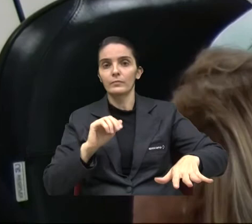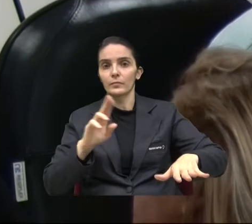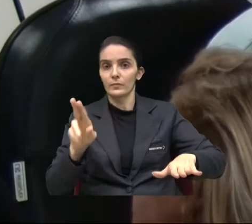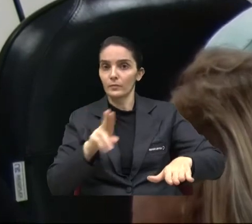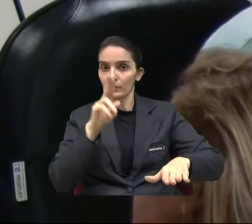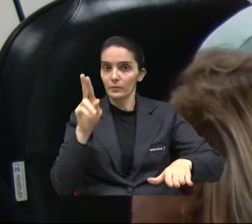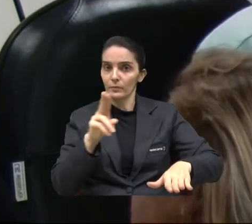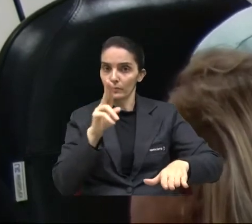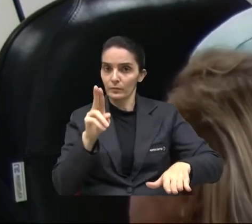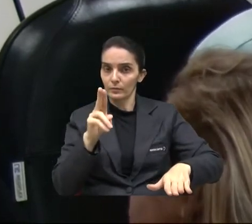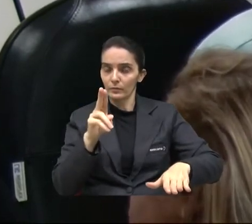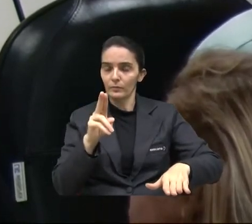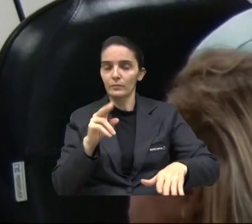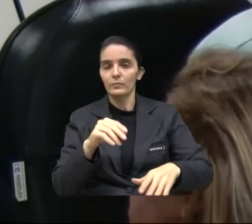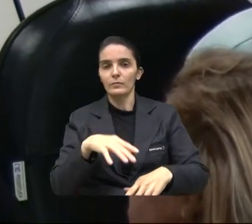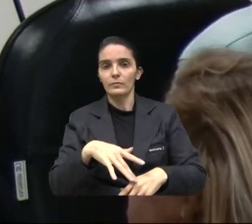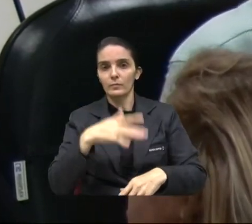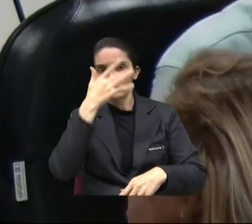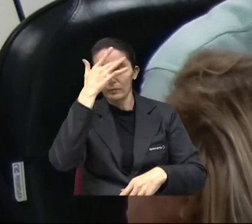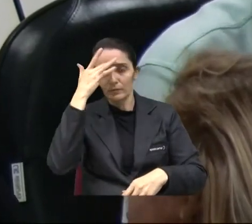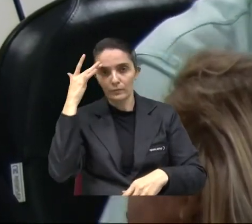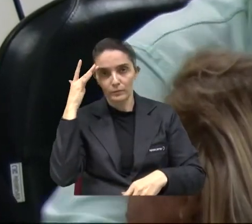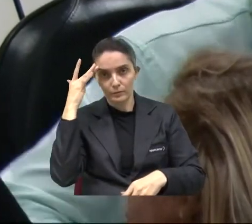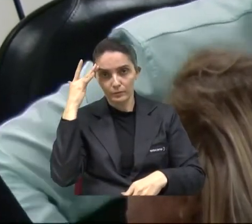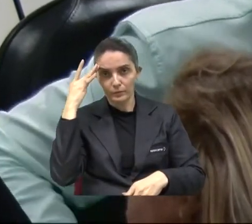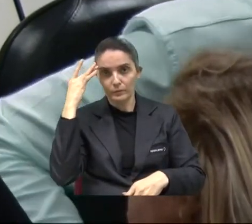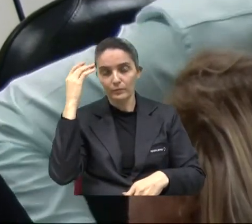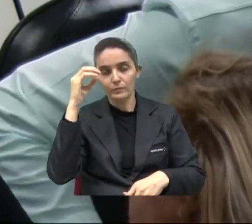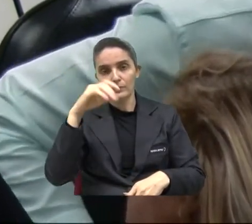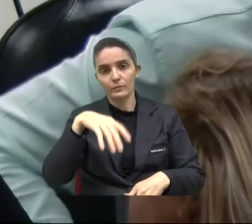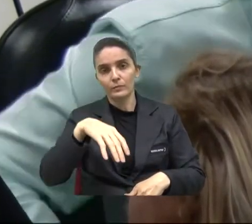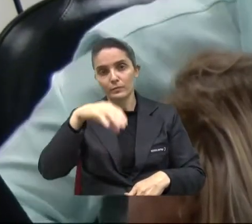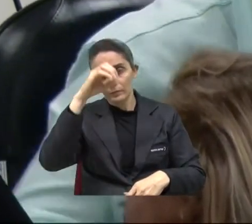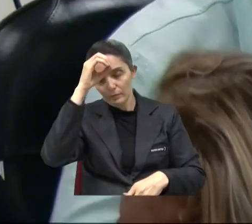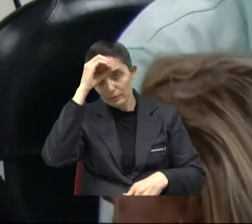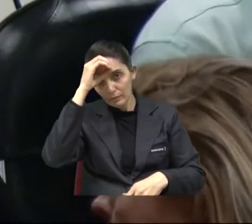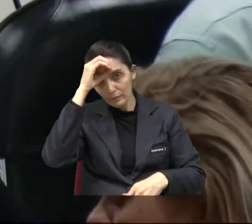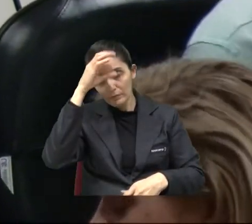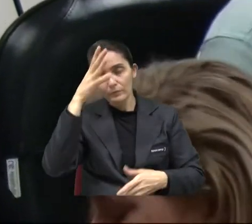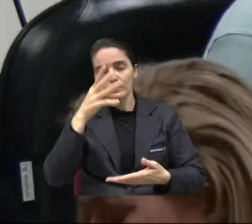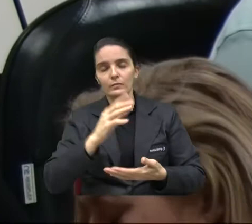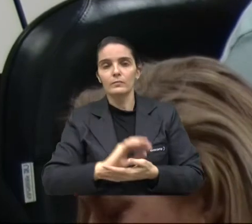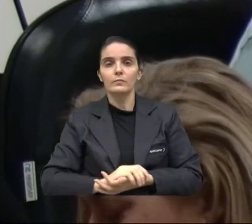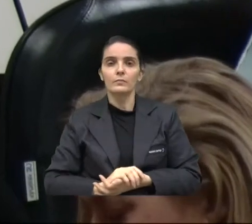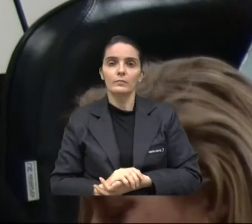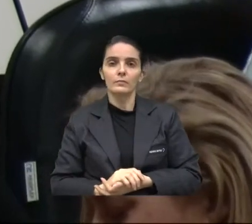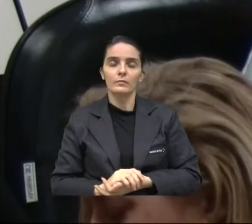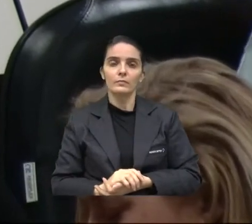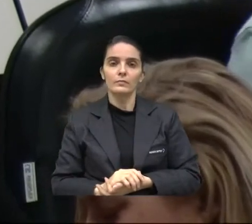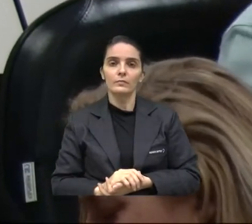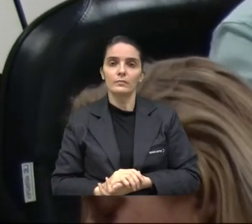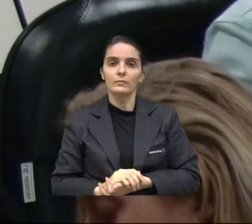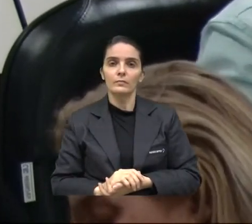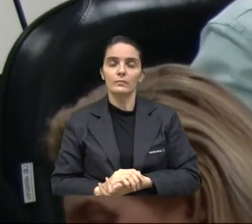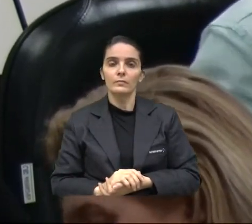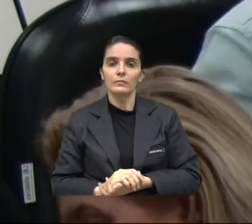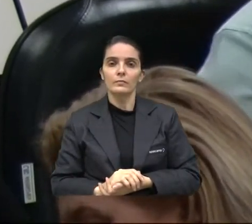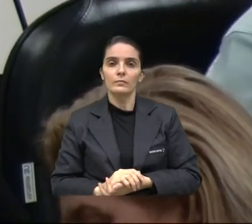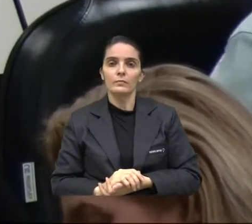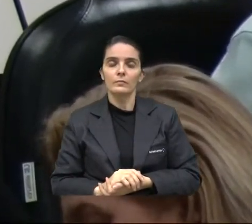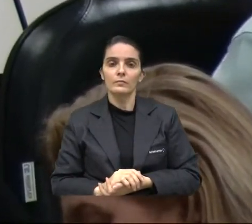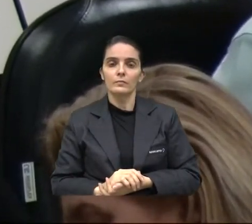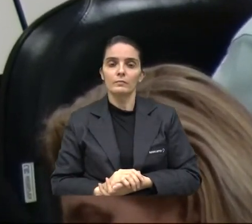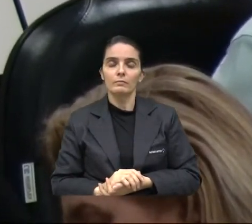os vulneráveis, como nós já discutimos há pouco, de se usar os vulneráveis como talvez